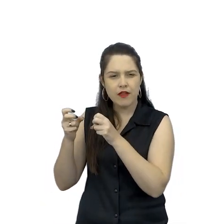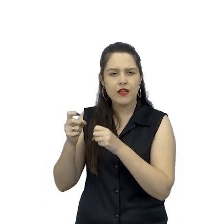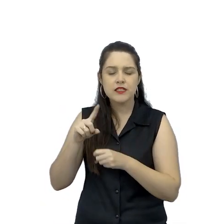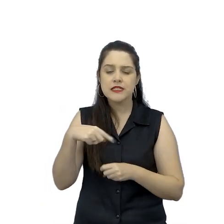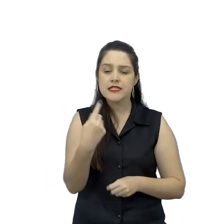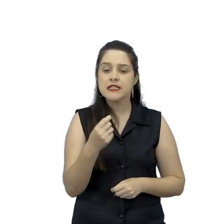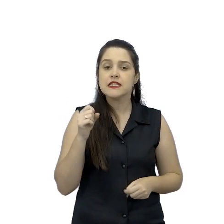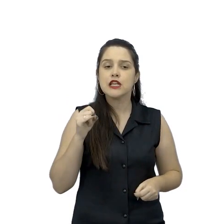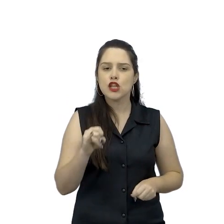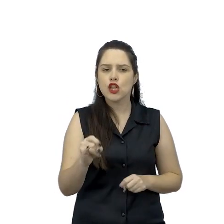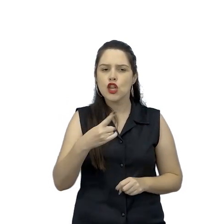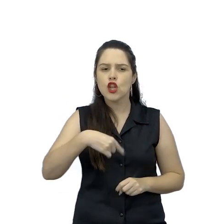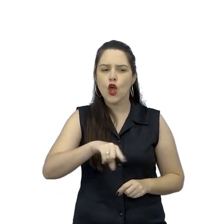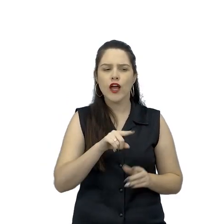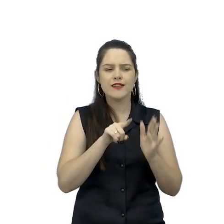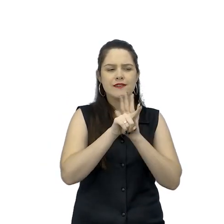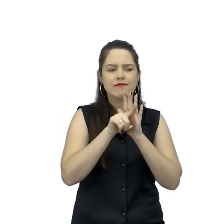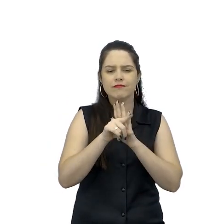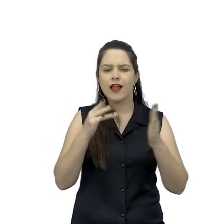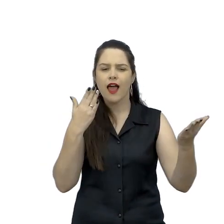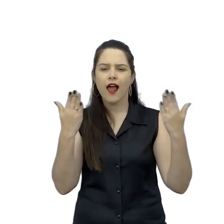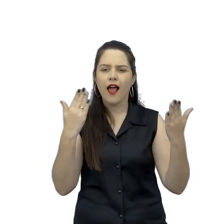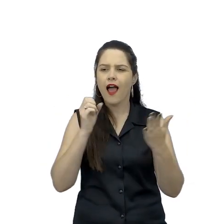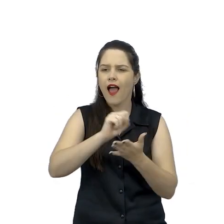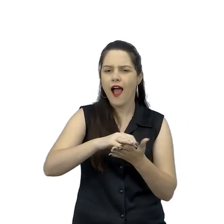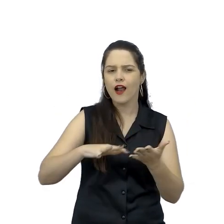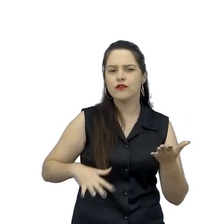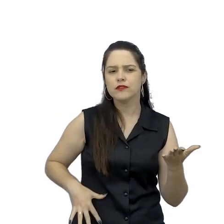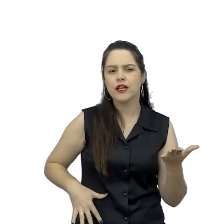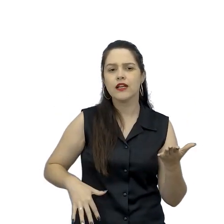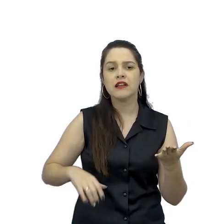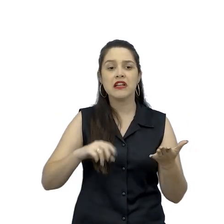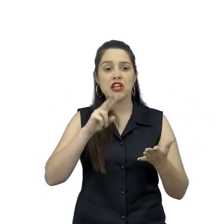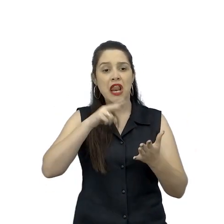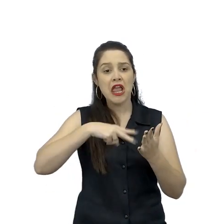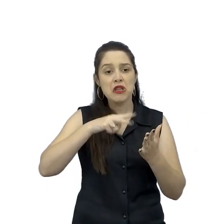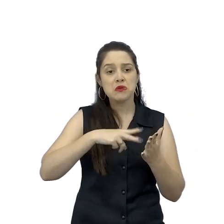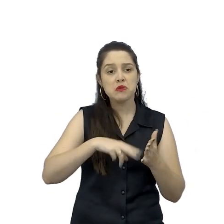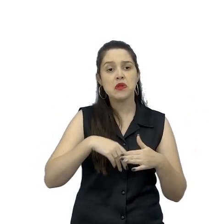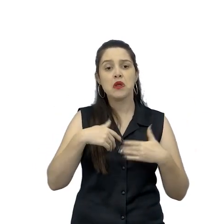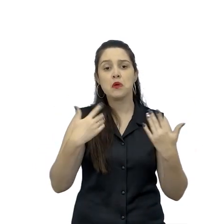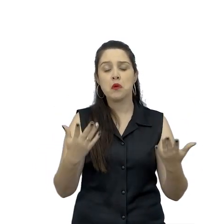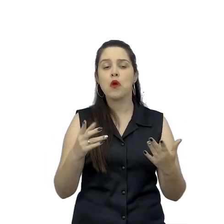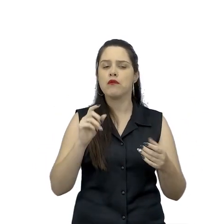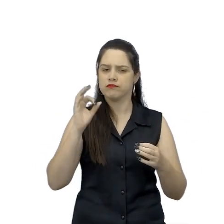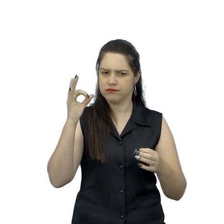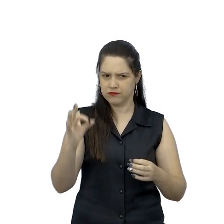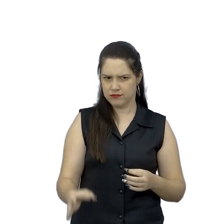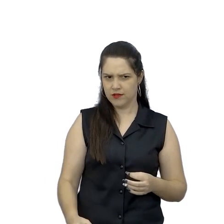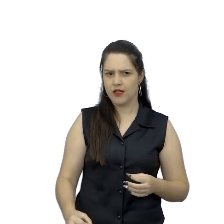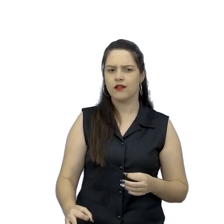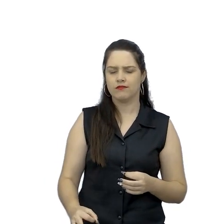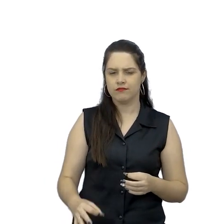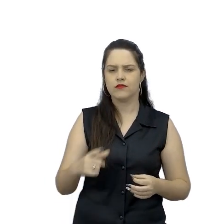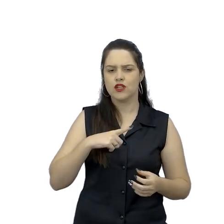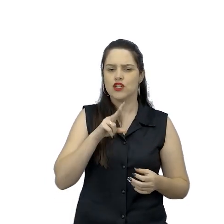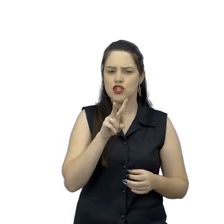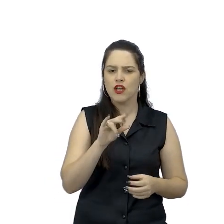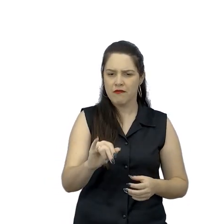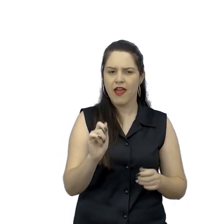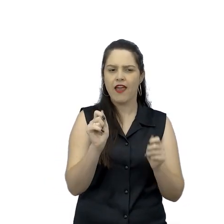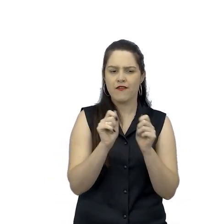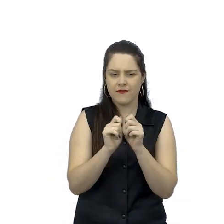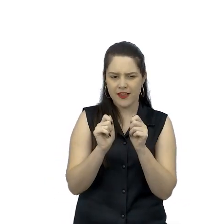nós realizamos uma boa atividade de pré-leitura, com certeza, né, o aluno ele já vai